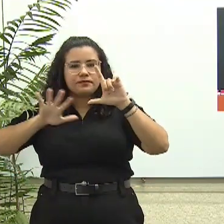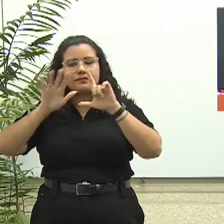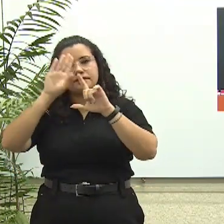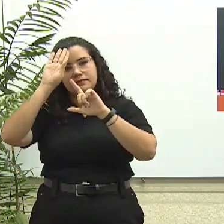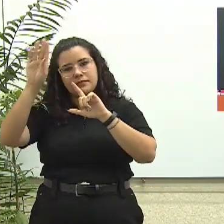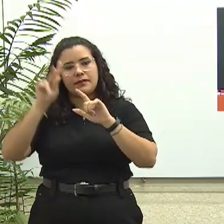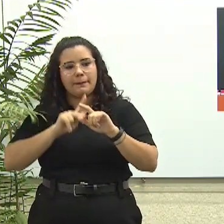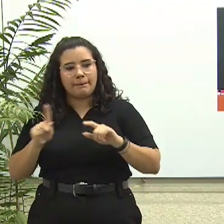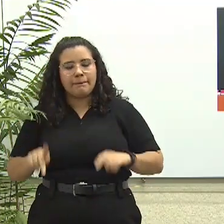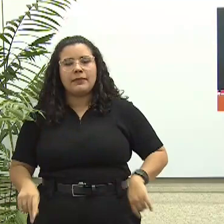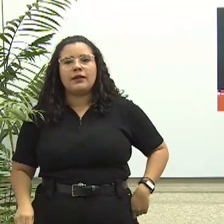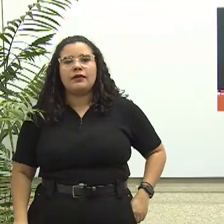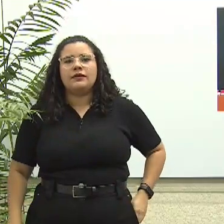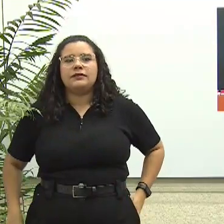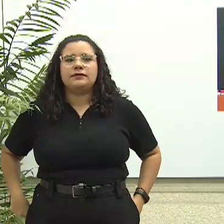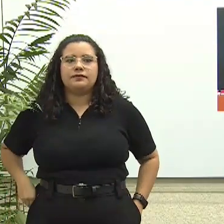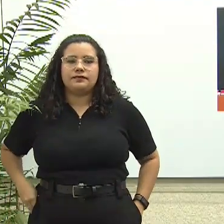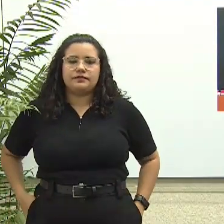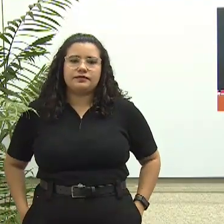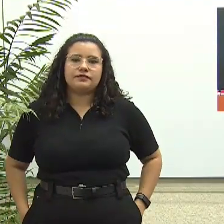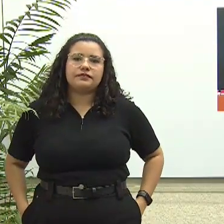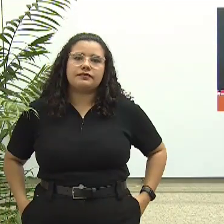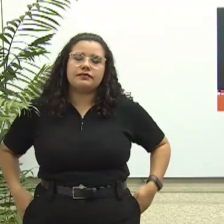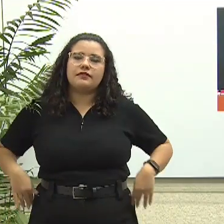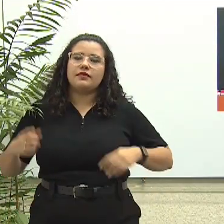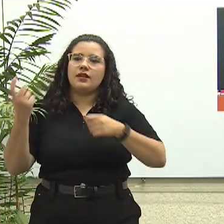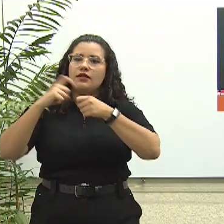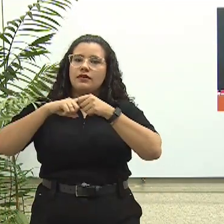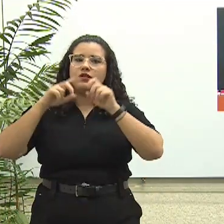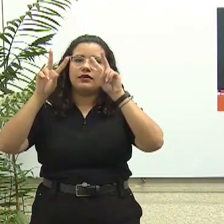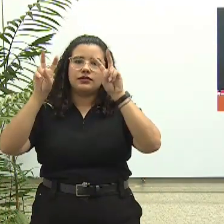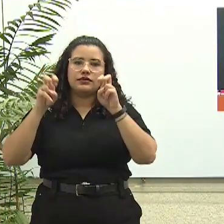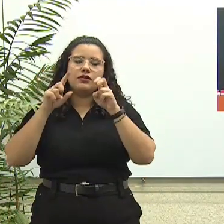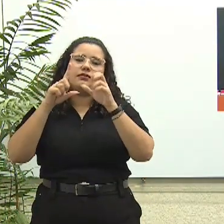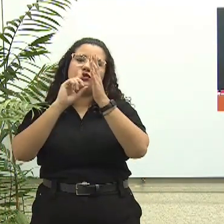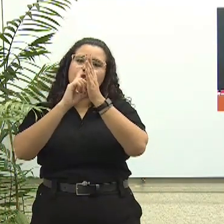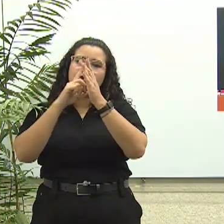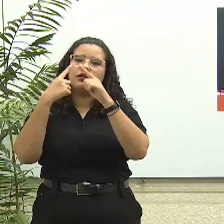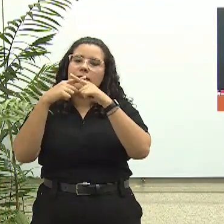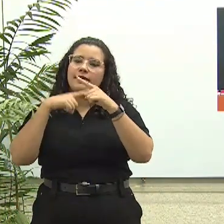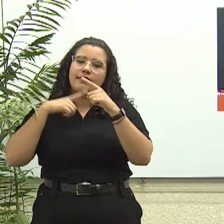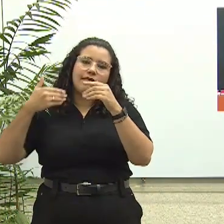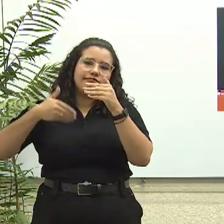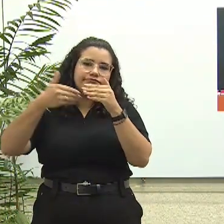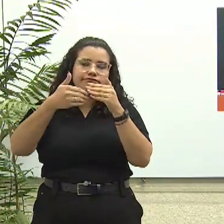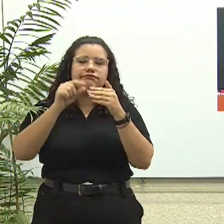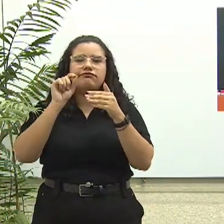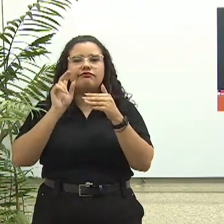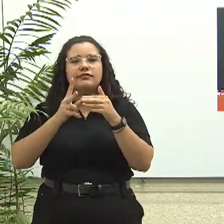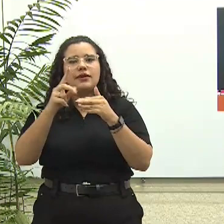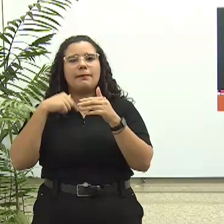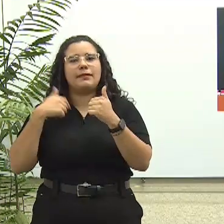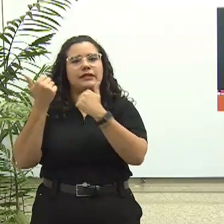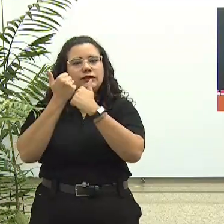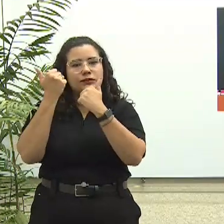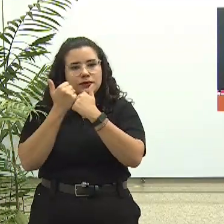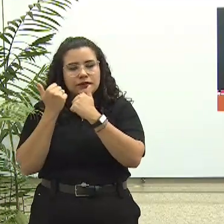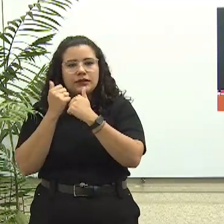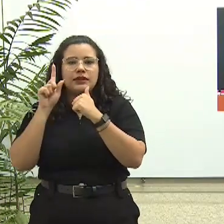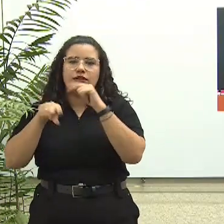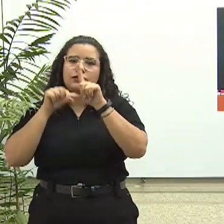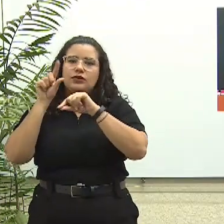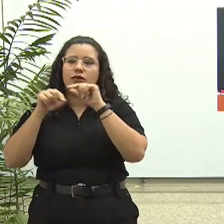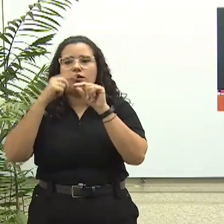Eh aí eu volto pro colonialismo digital porque há uma constante substituição da de frações da Escolha